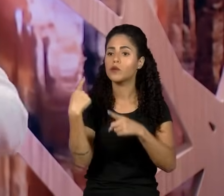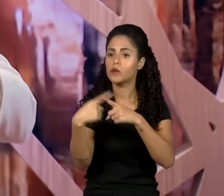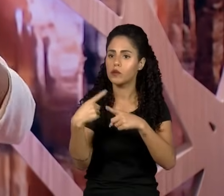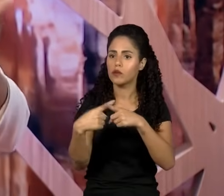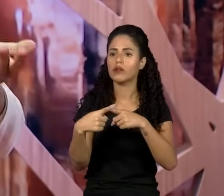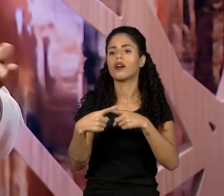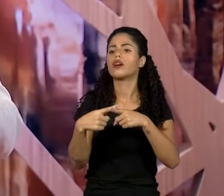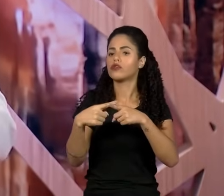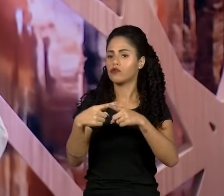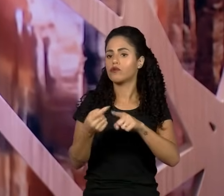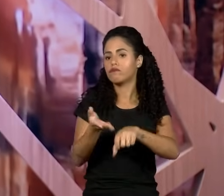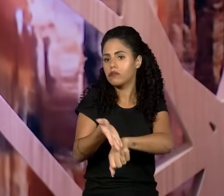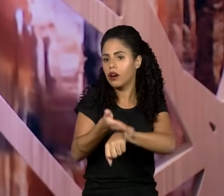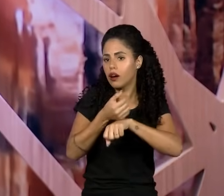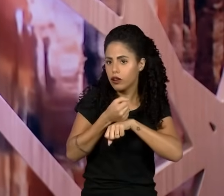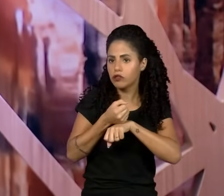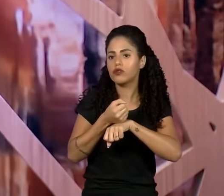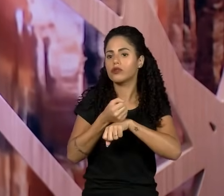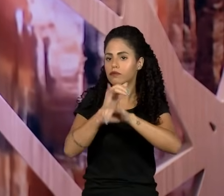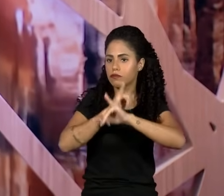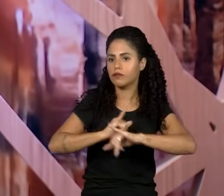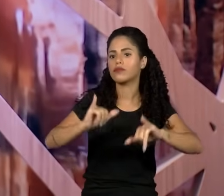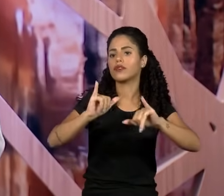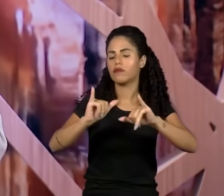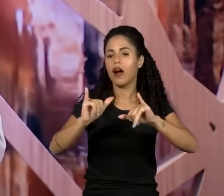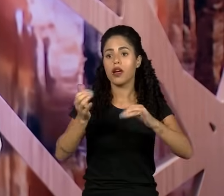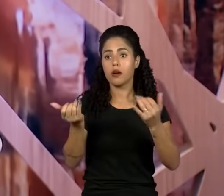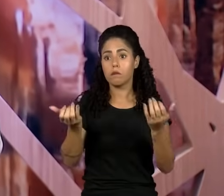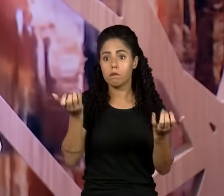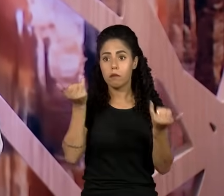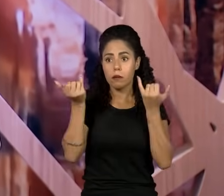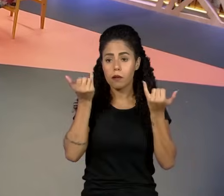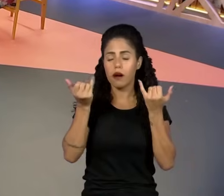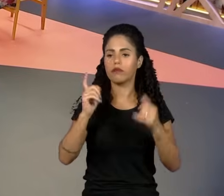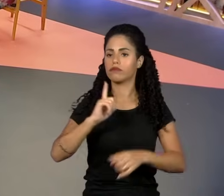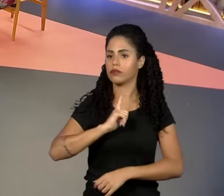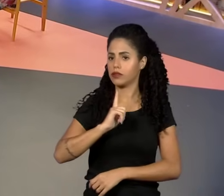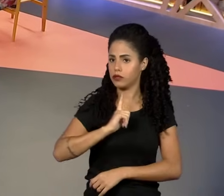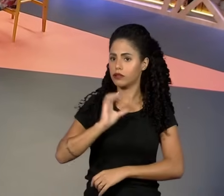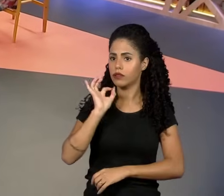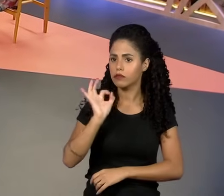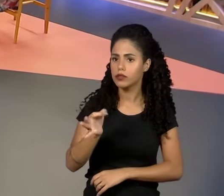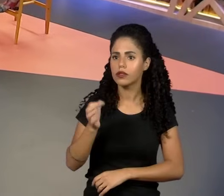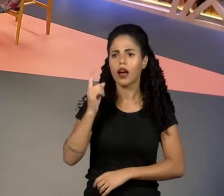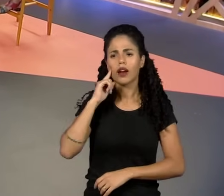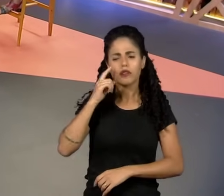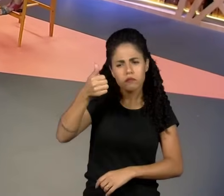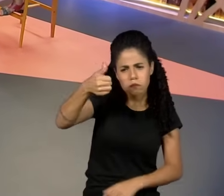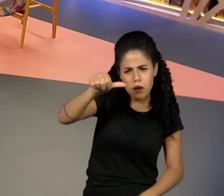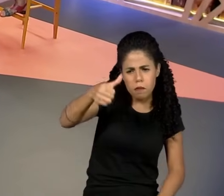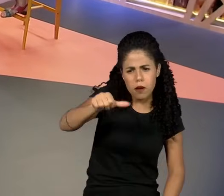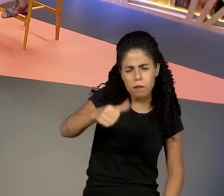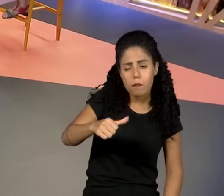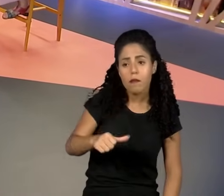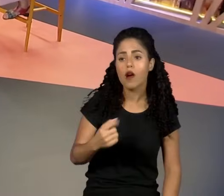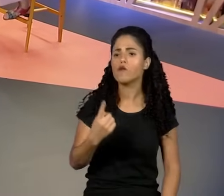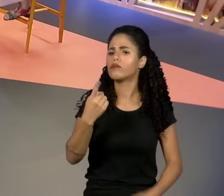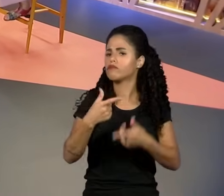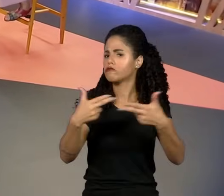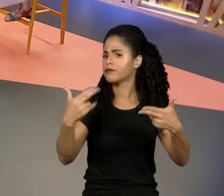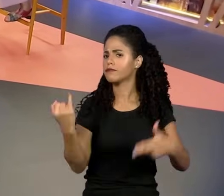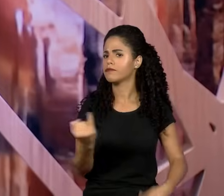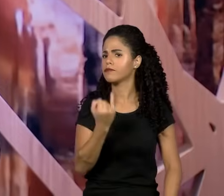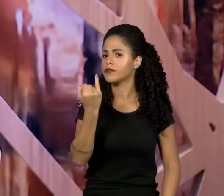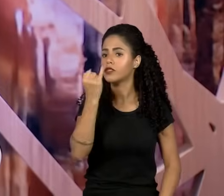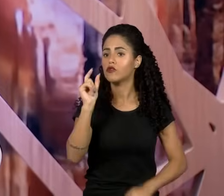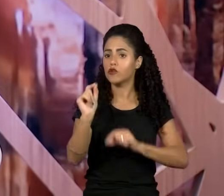de fazer o pré-lançamento, então são dados que vão chegar e vão impactar o campo com entendimentos e análises. E um dos pontos interessantes é